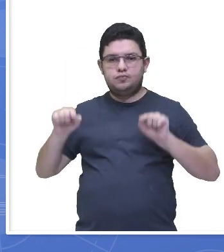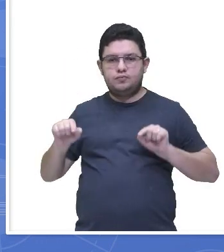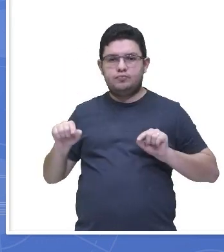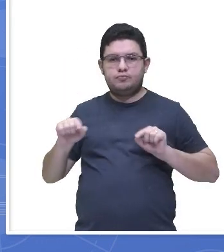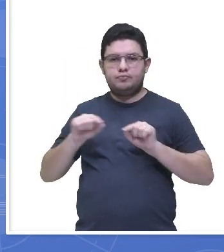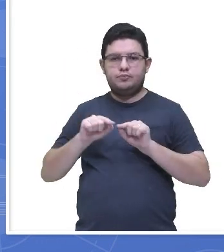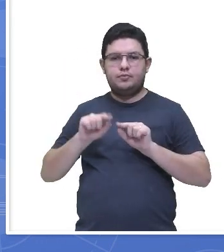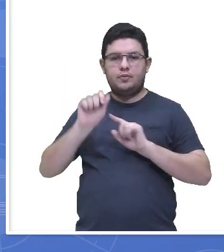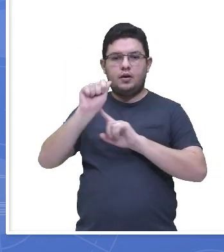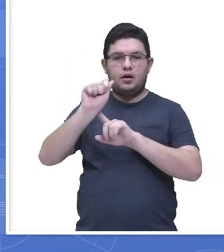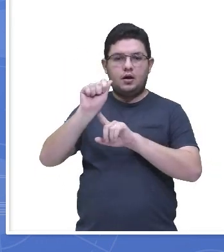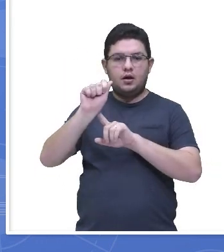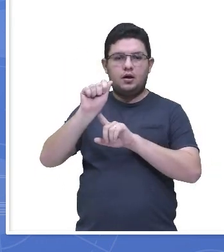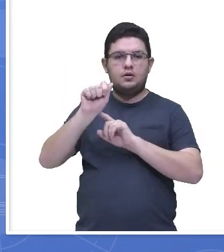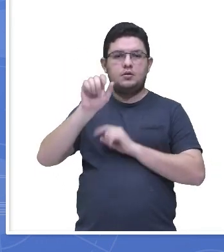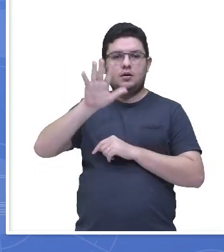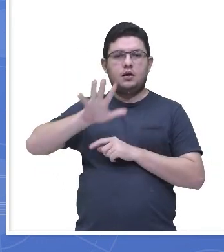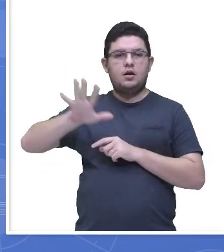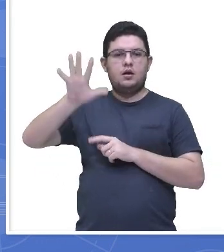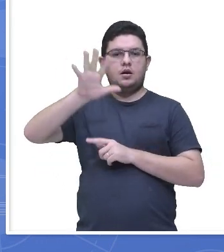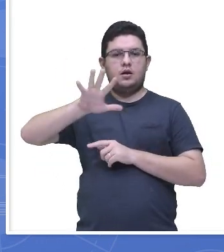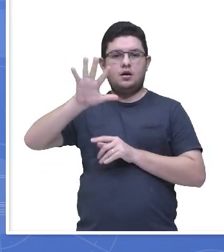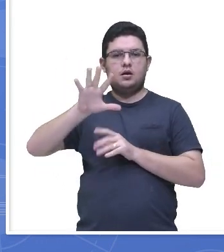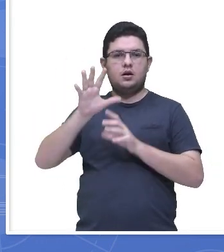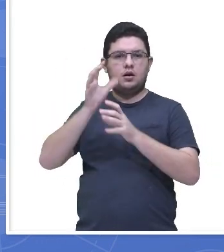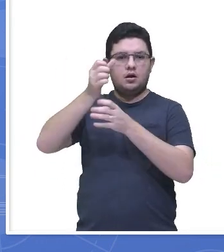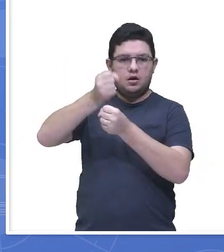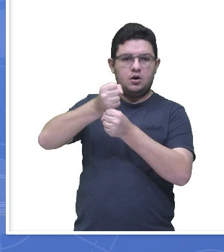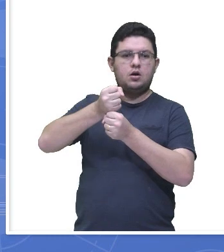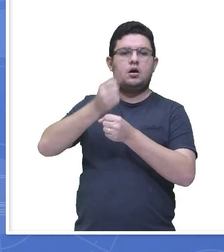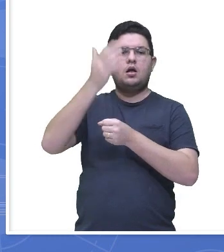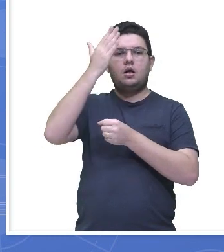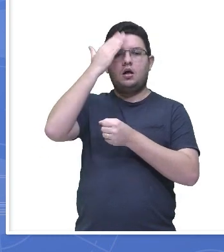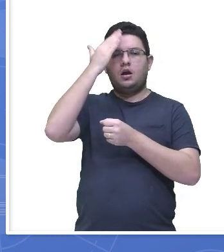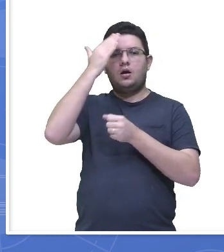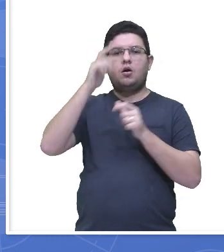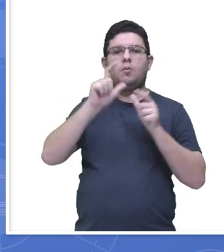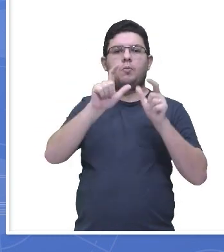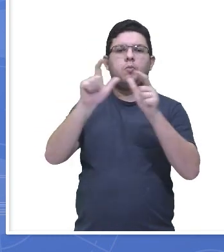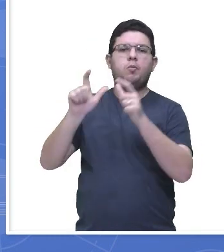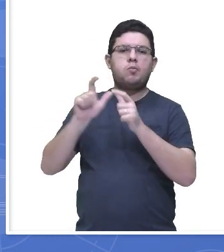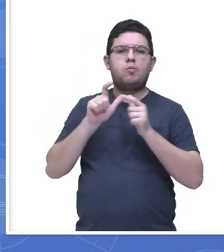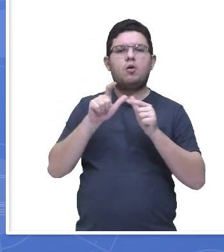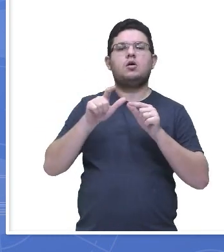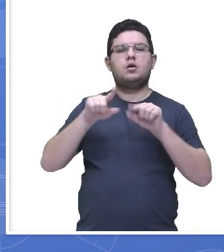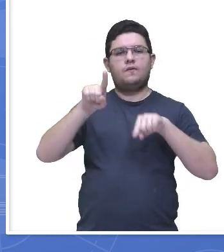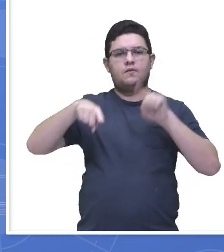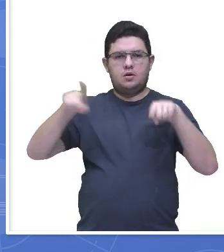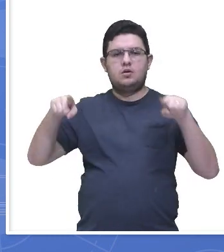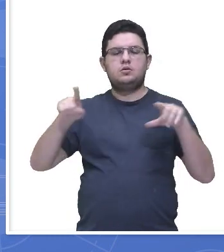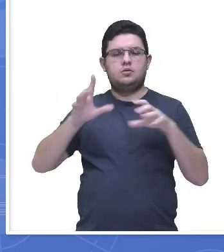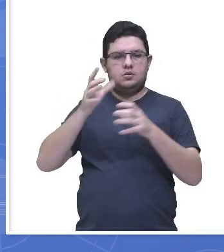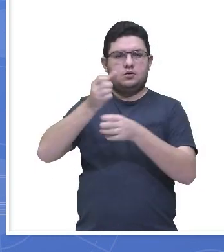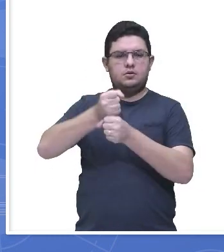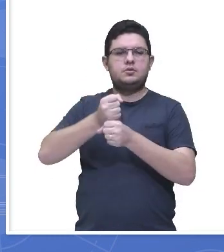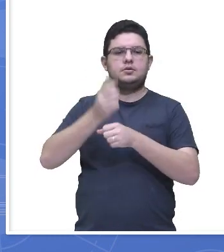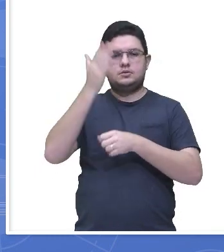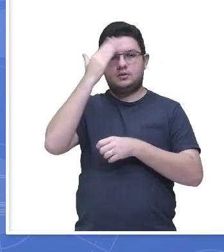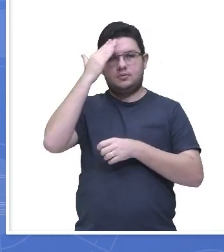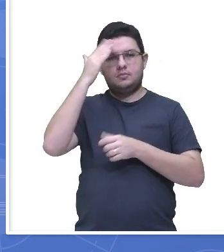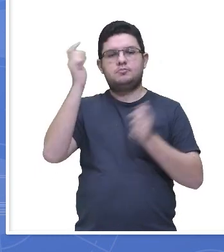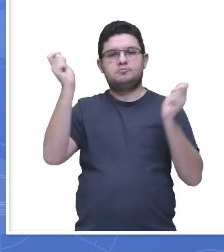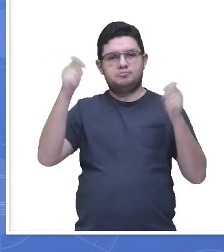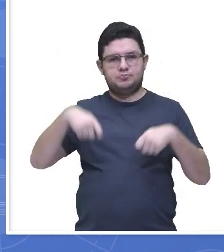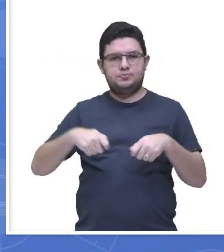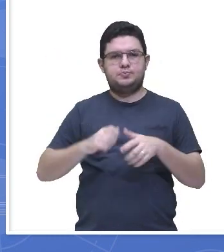posição. Então, veja só, para você aí, uma propriedade importante do gráfico da velocidade pelo tempo.